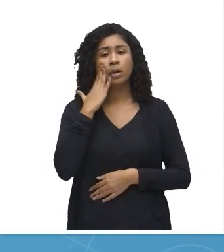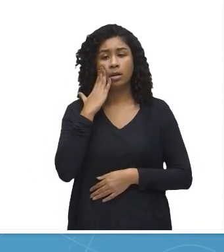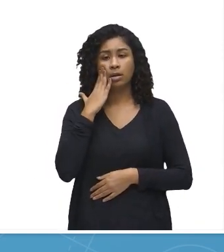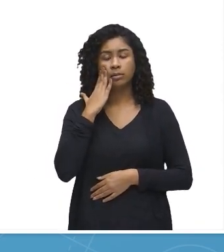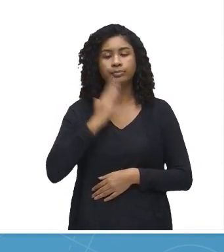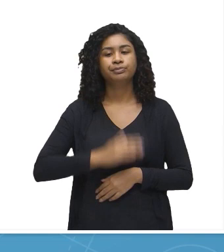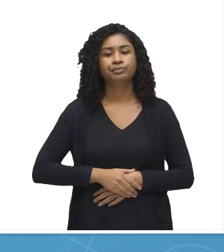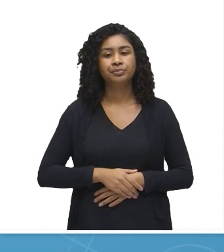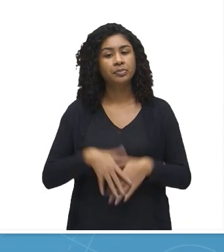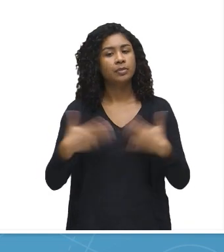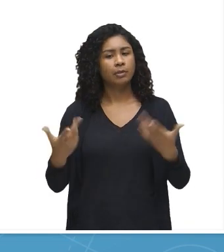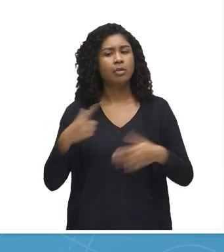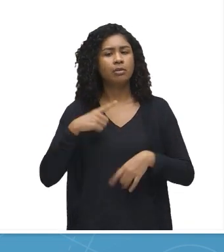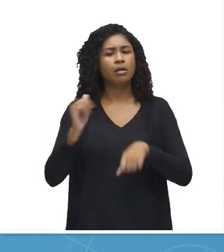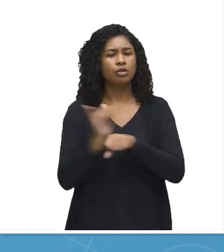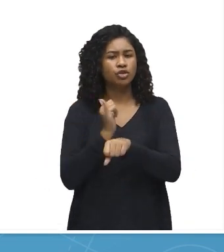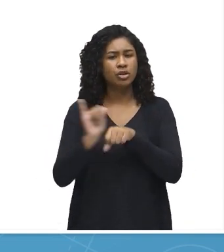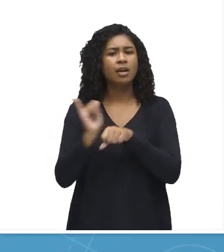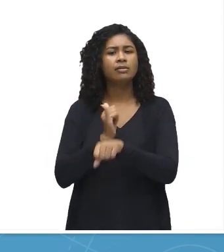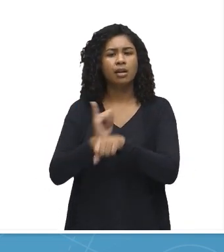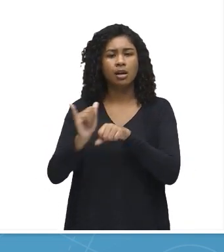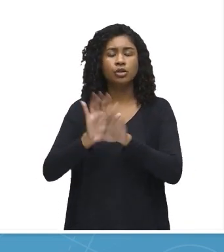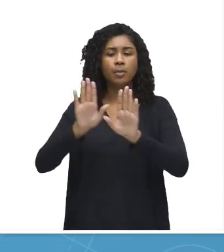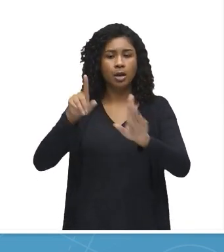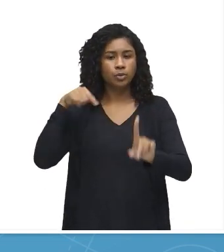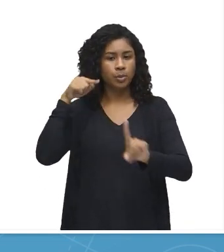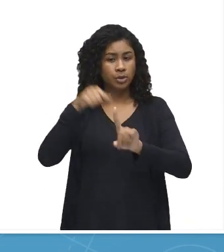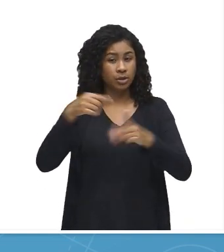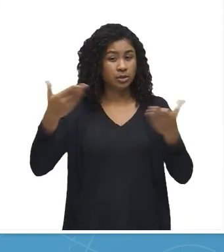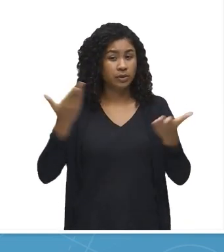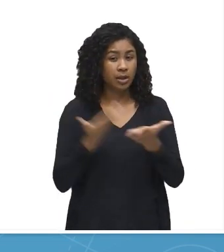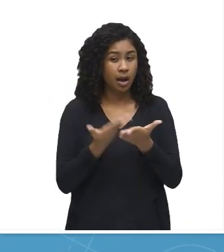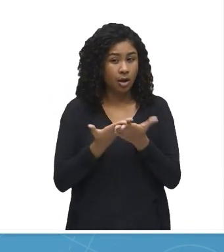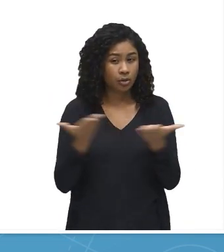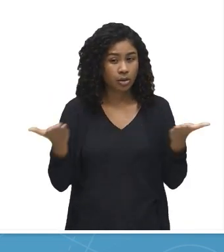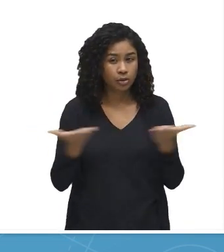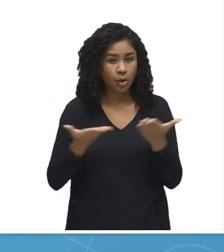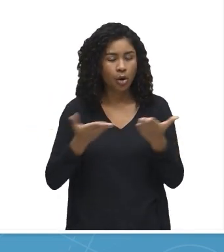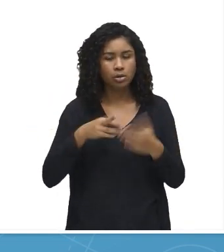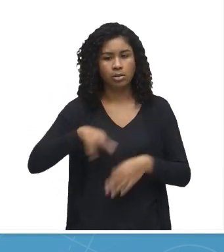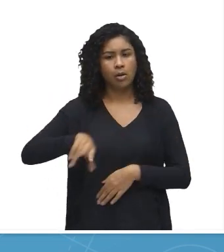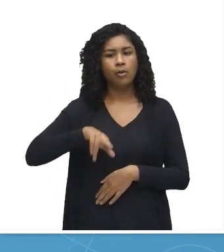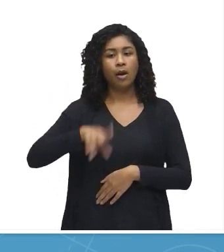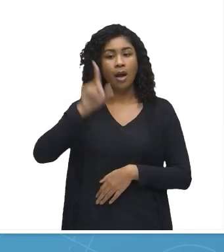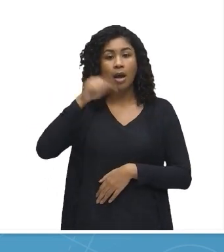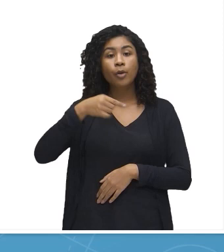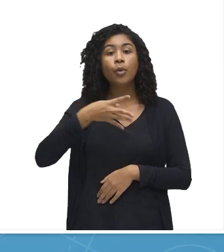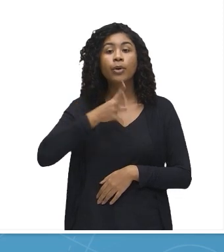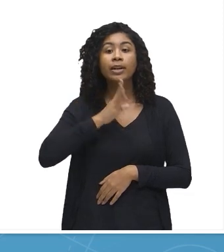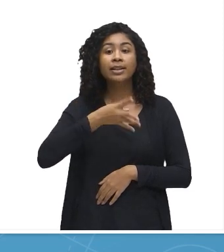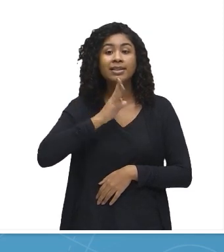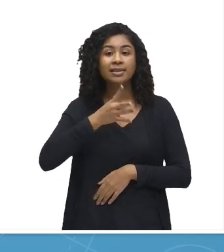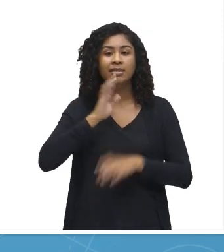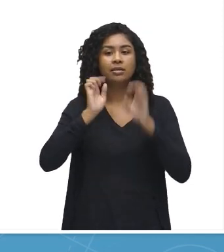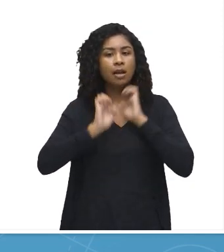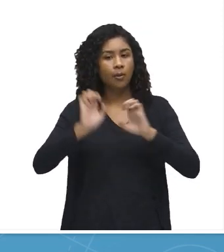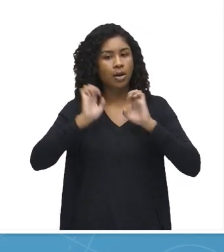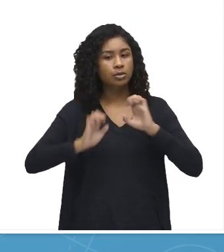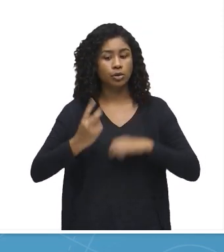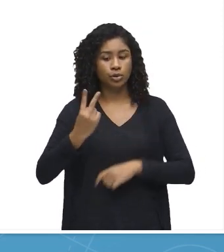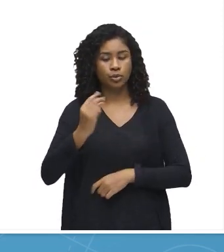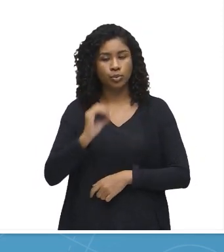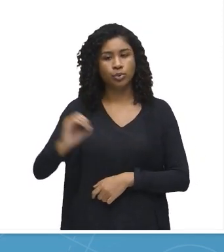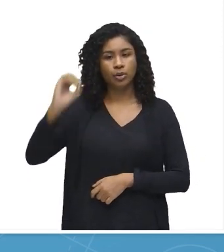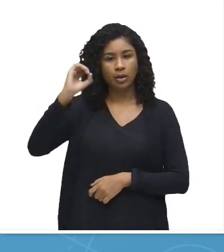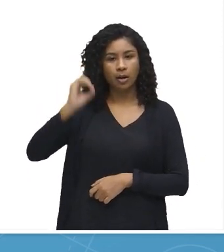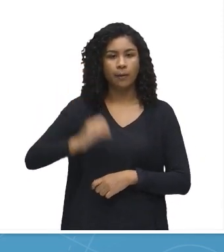para isso, tá? Não é o objetivo da nossa aula de hoje. Nossa aula de hoje é apenas a gente conhecer as equações do segundo grau. Falava para